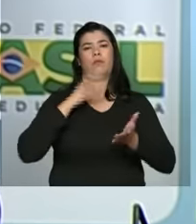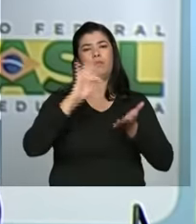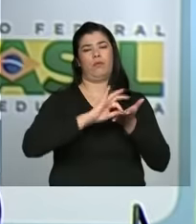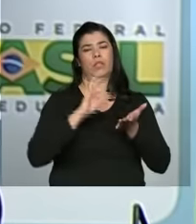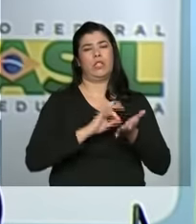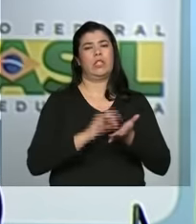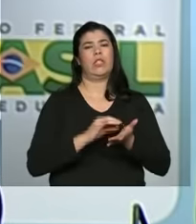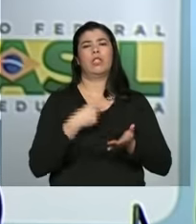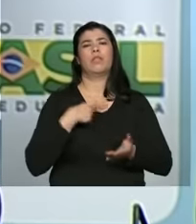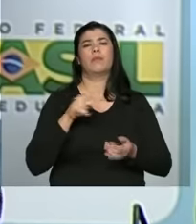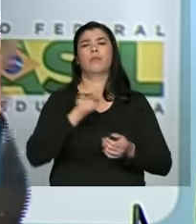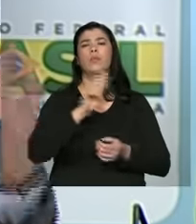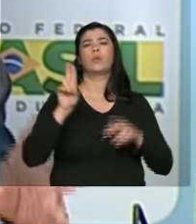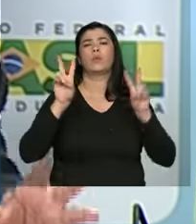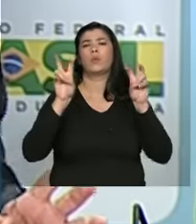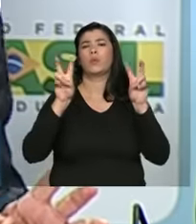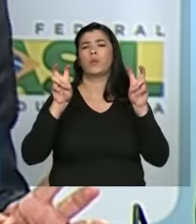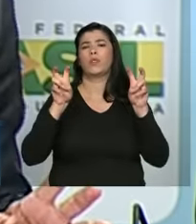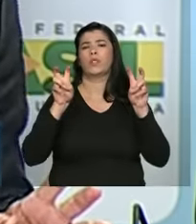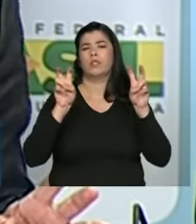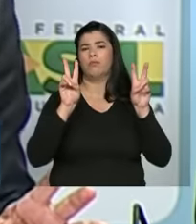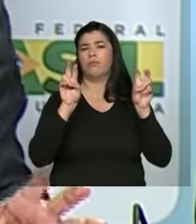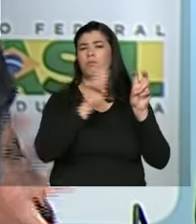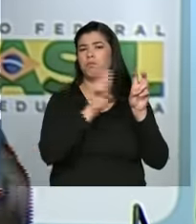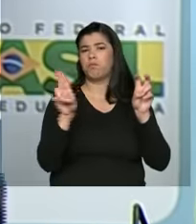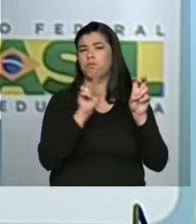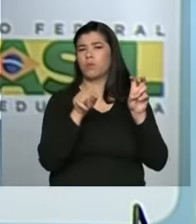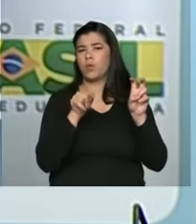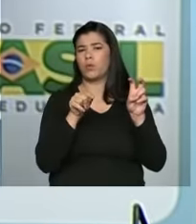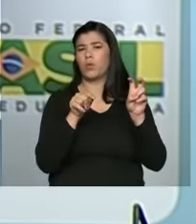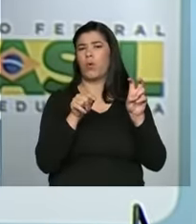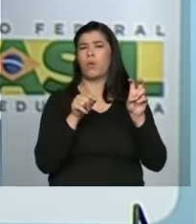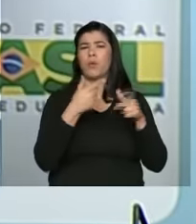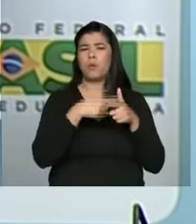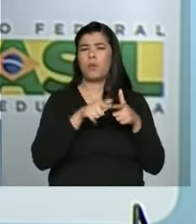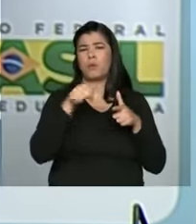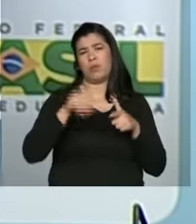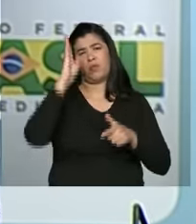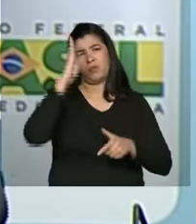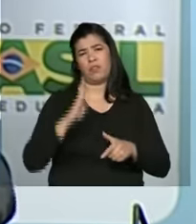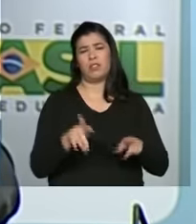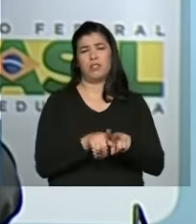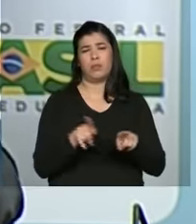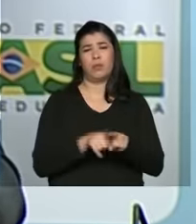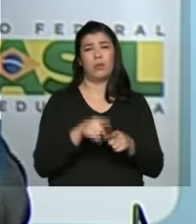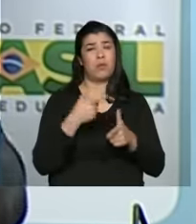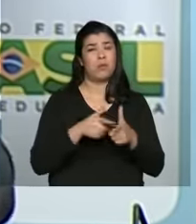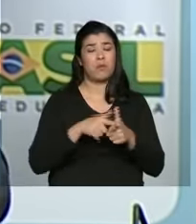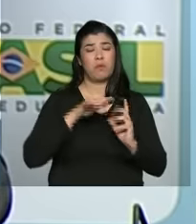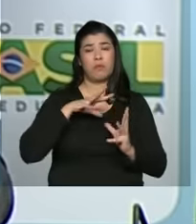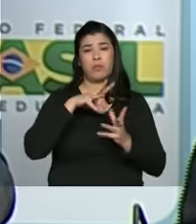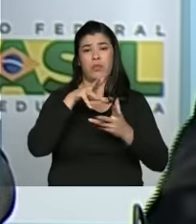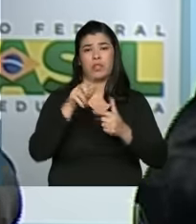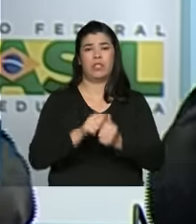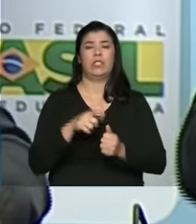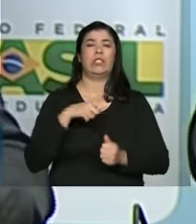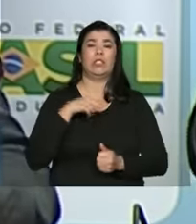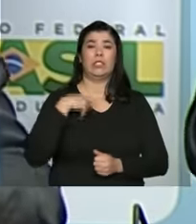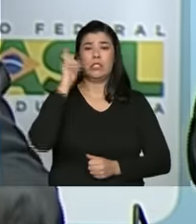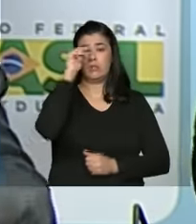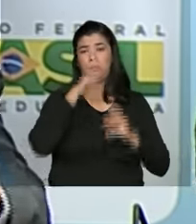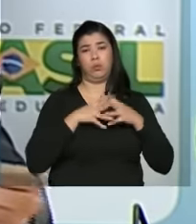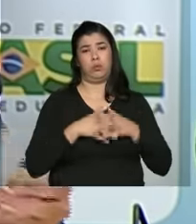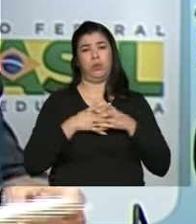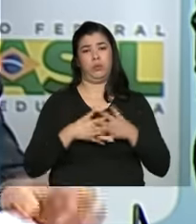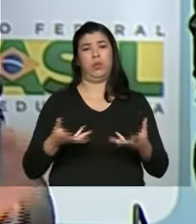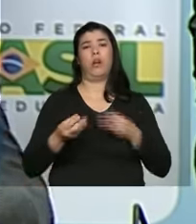registros ele é um problema não Só no Brasil como é um problema Internacional e isso traz uma dificuldade extremamente grande do ponto de